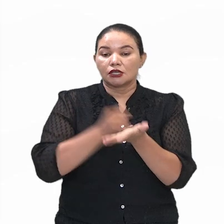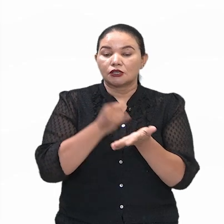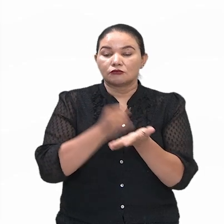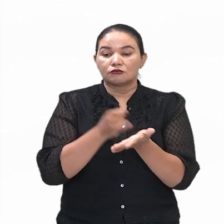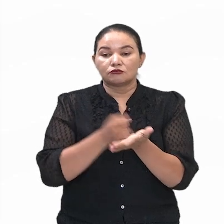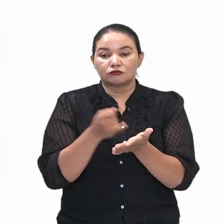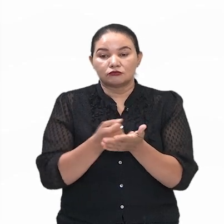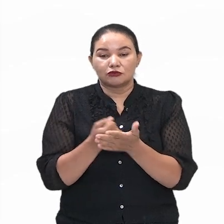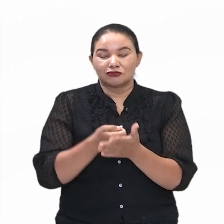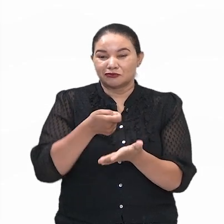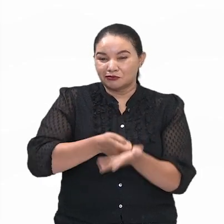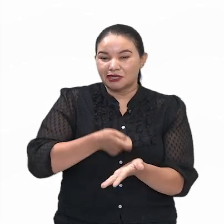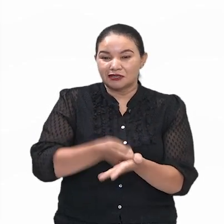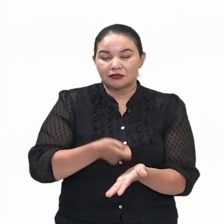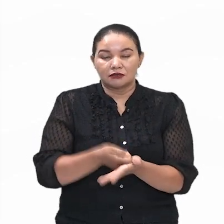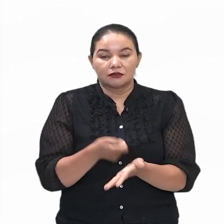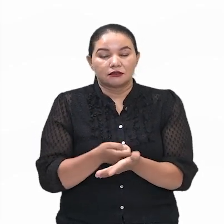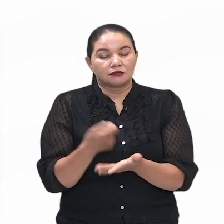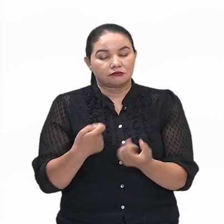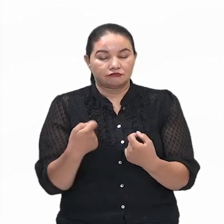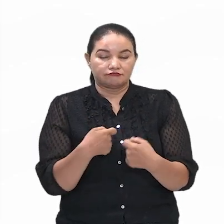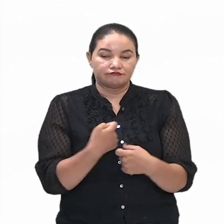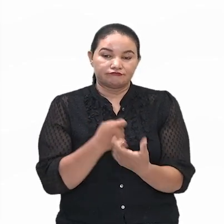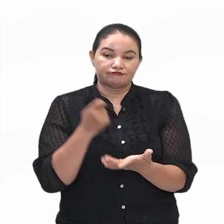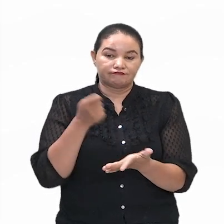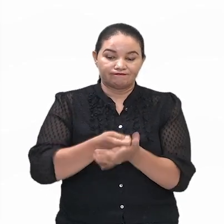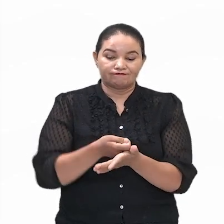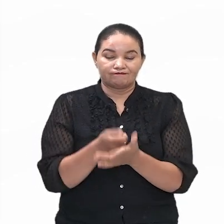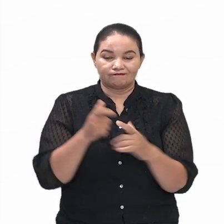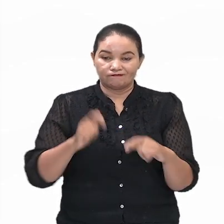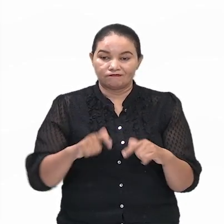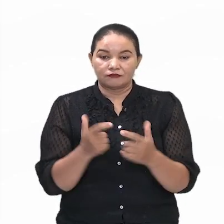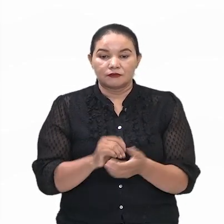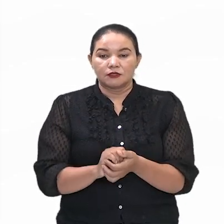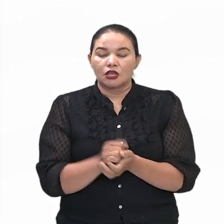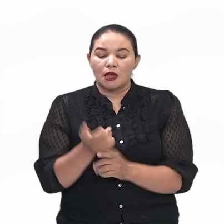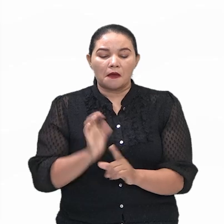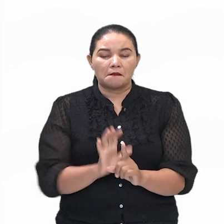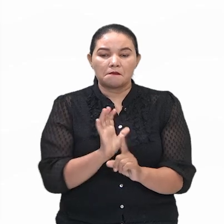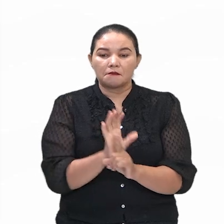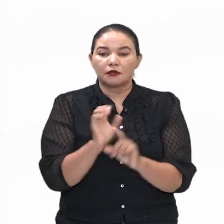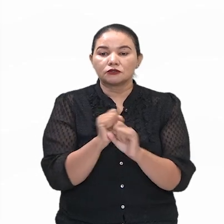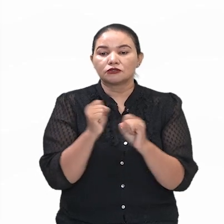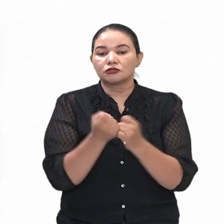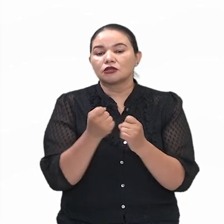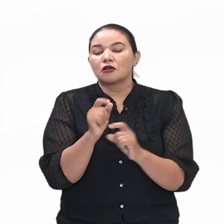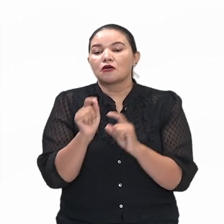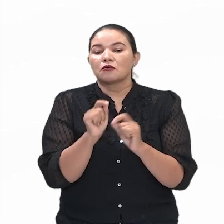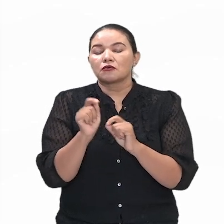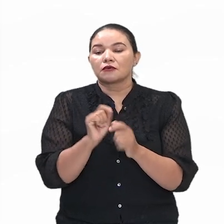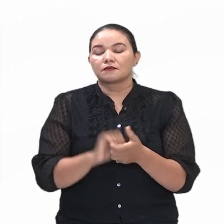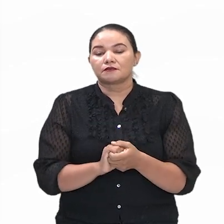ao território. E quais são os impactos econômicos que nós vamos ter nesse sistema? Observem só.